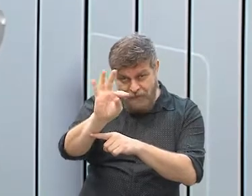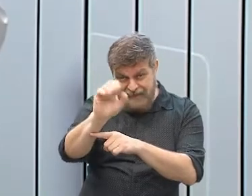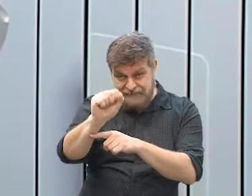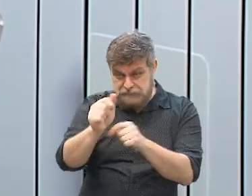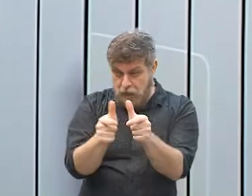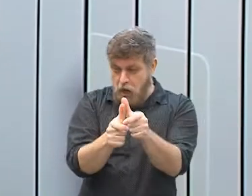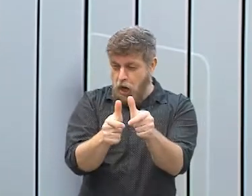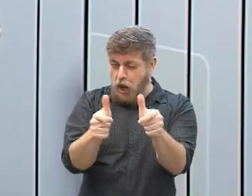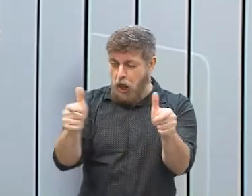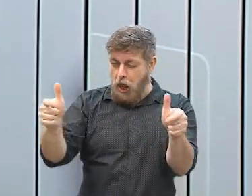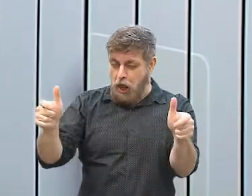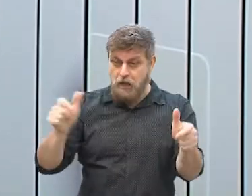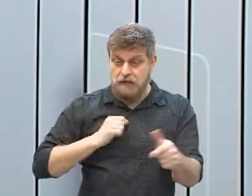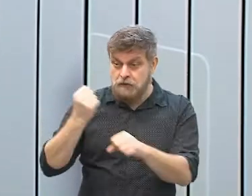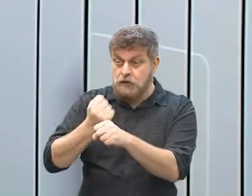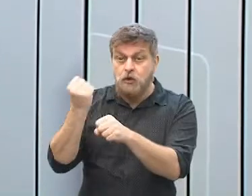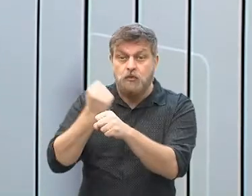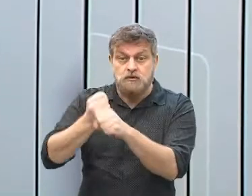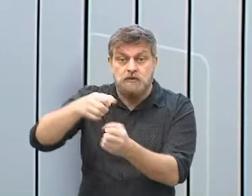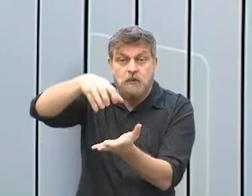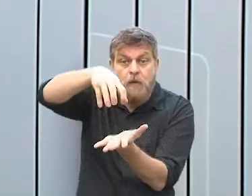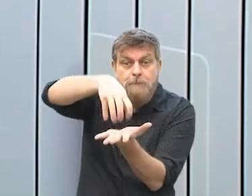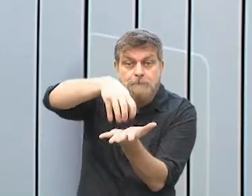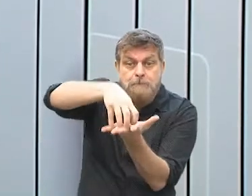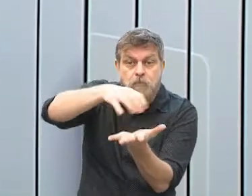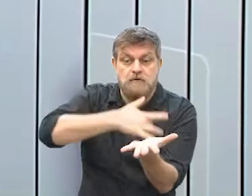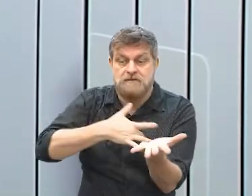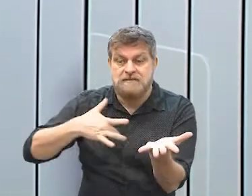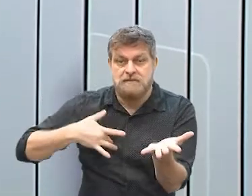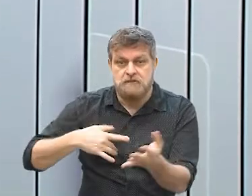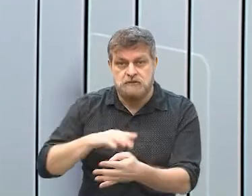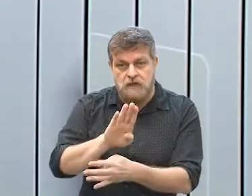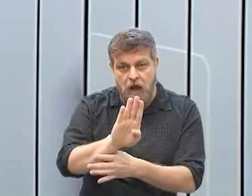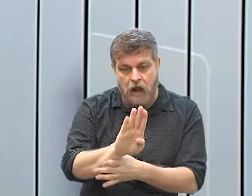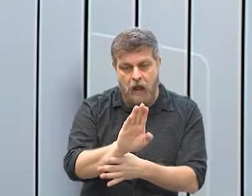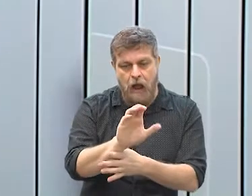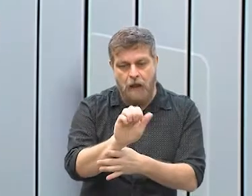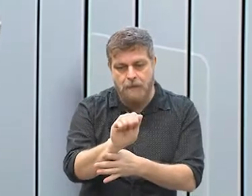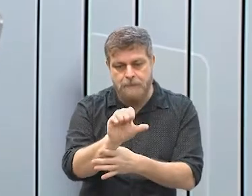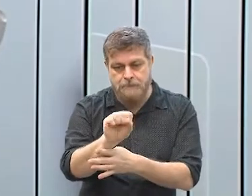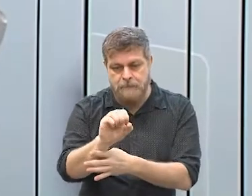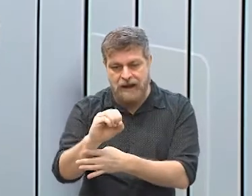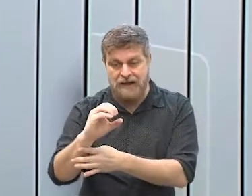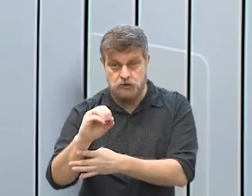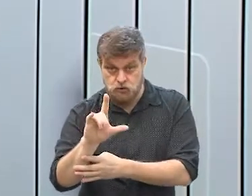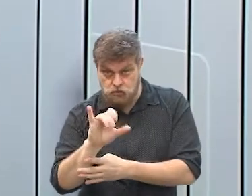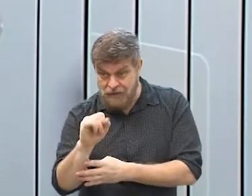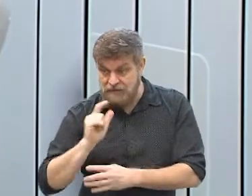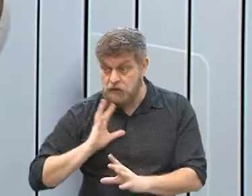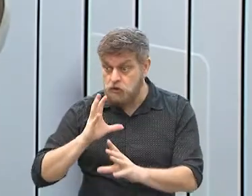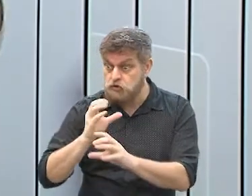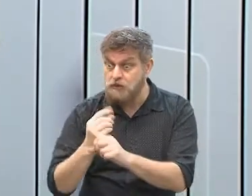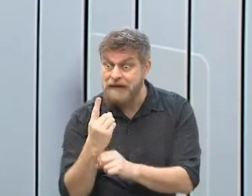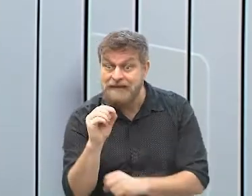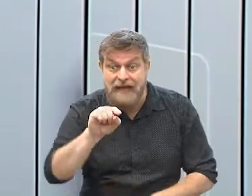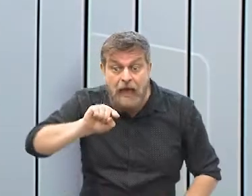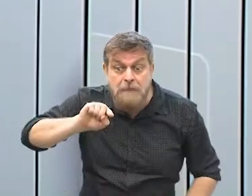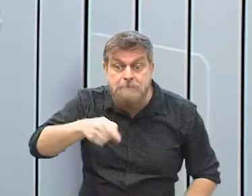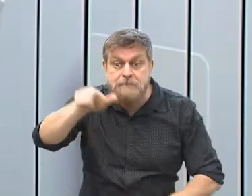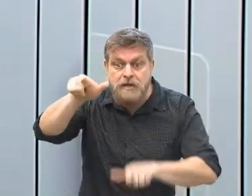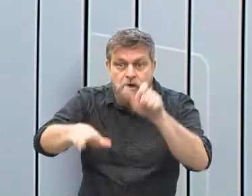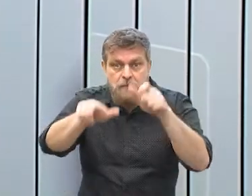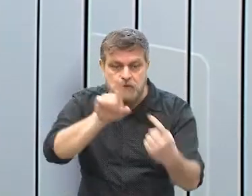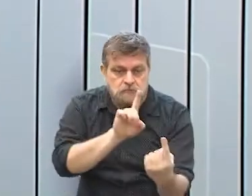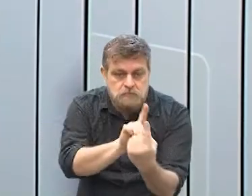final a construção do Centro de Saúde do Bassoli, que pode atender cerca de 10 mil pessoas. O senhor tem acompanhado as obras?